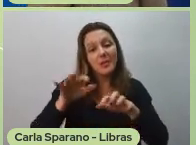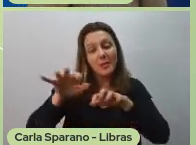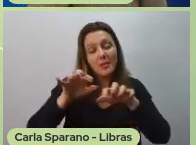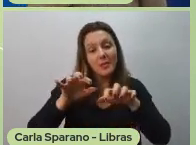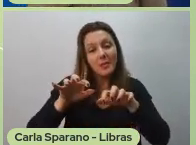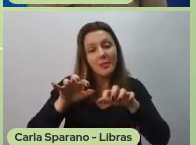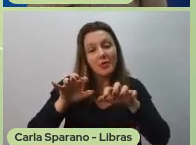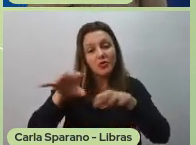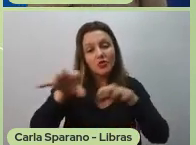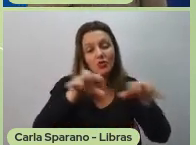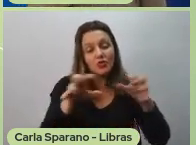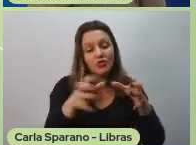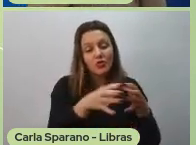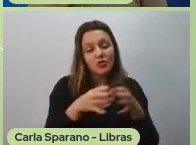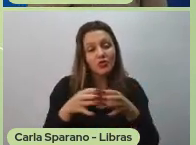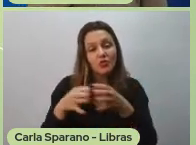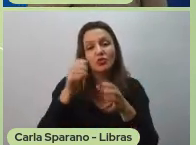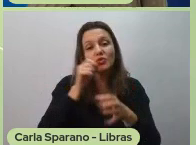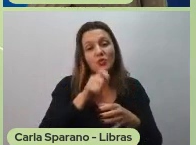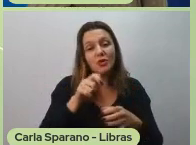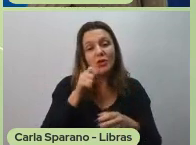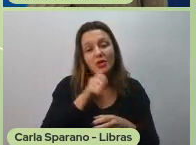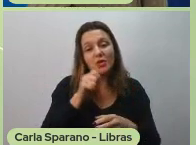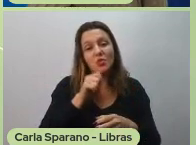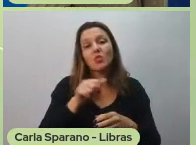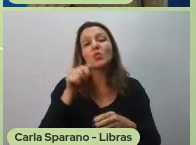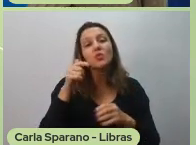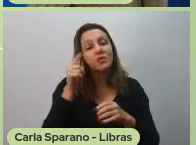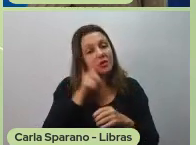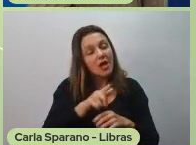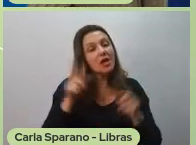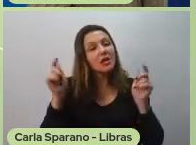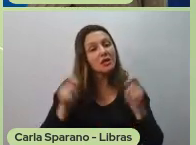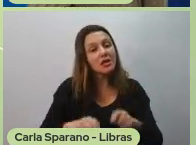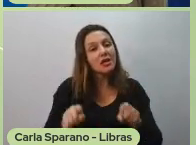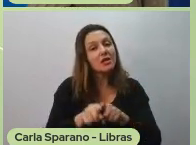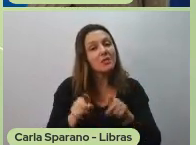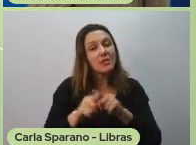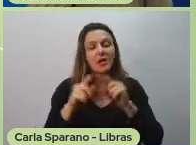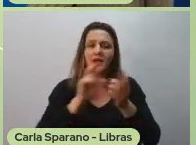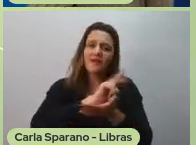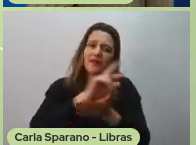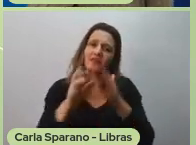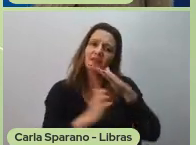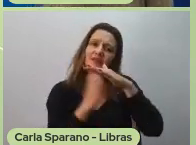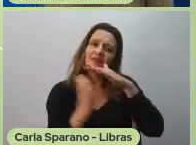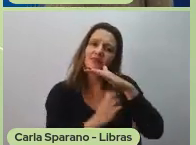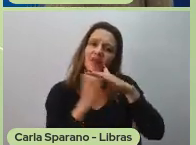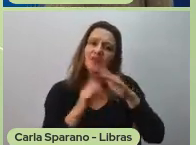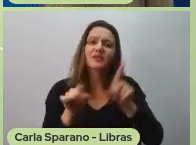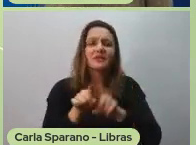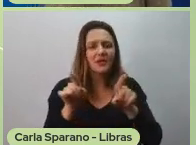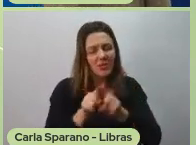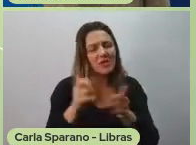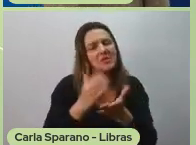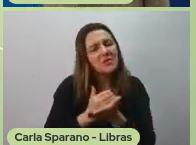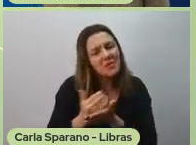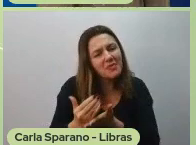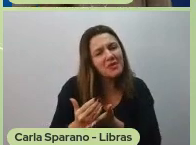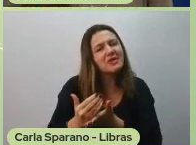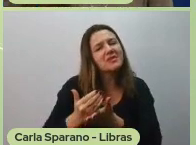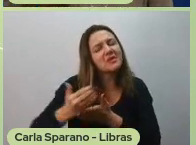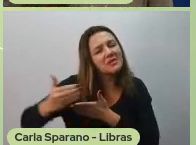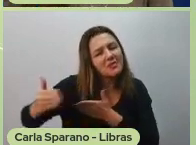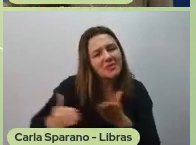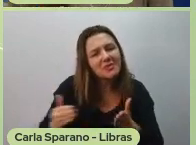Acho que várias empresas que estão com programas já mais desenvolvidos estão também cortando um mato aí, né? Um caminho